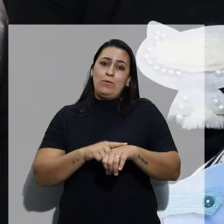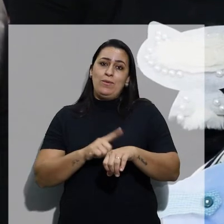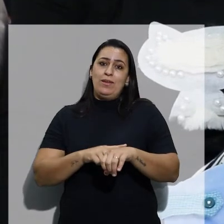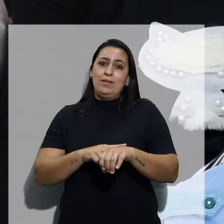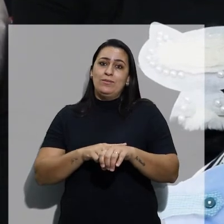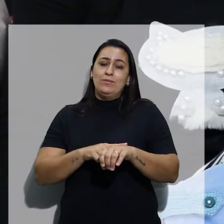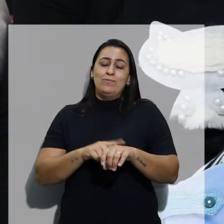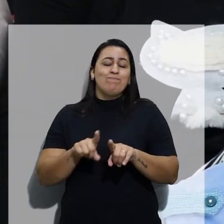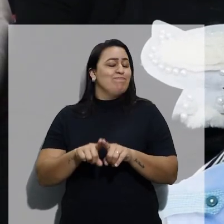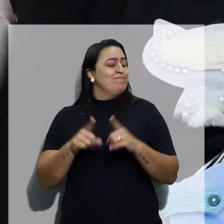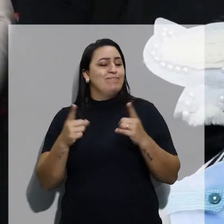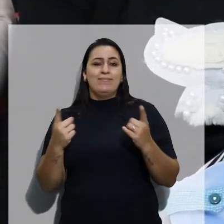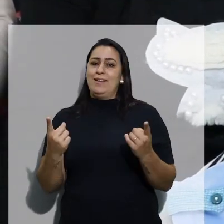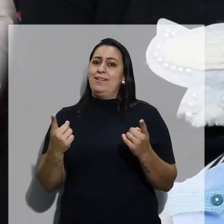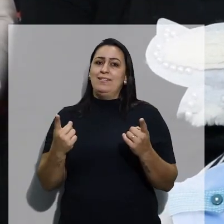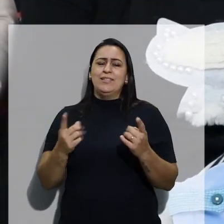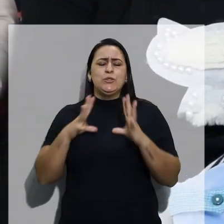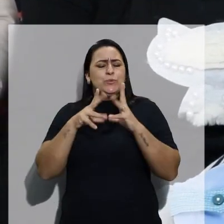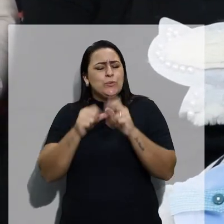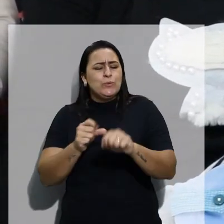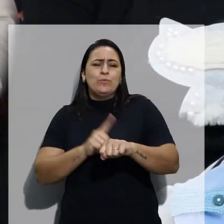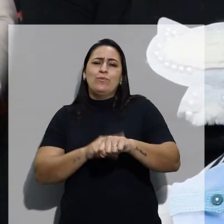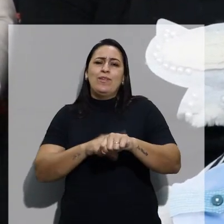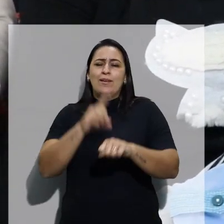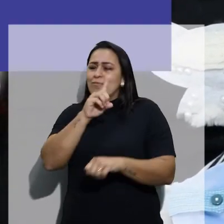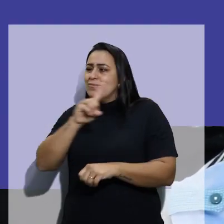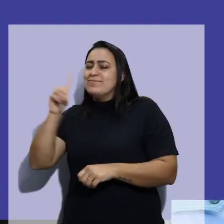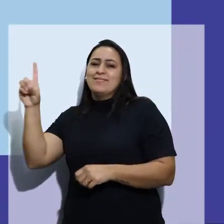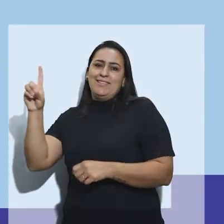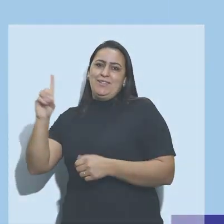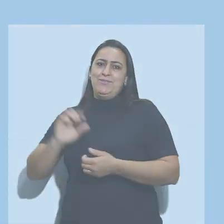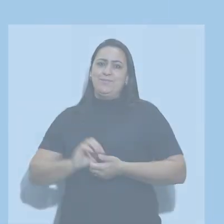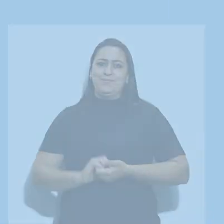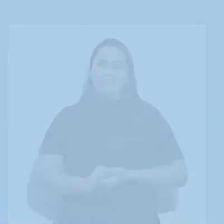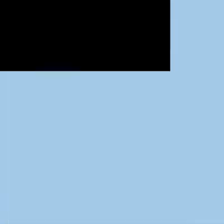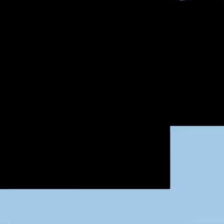momento, mas no teu tempo, mas tudo é no tempo de Deus.